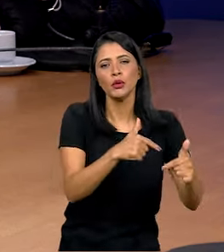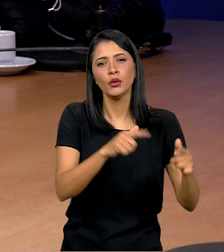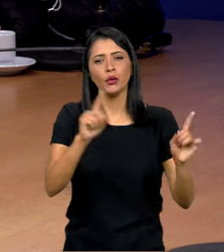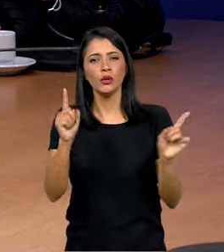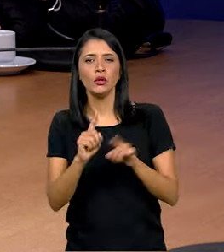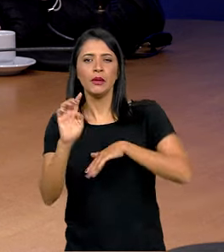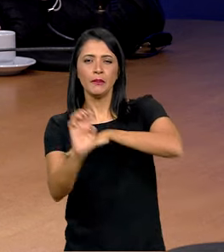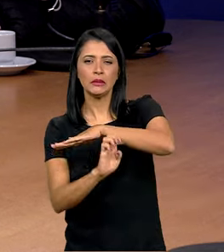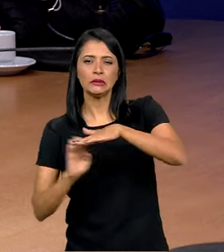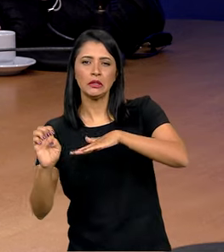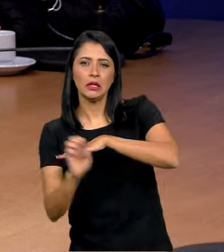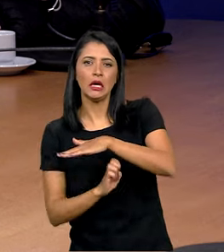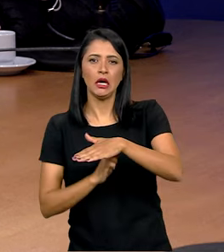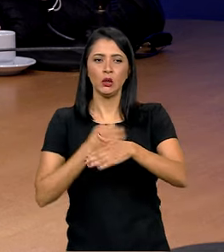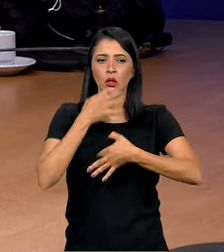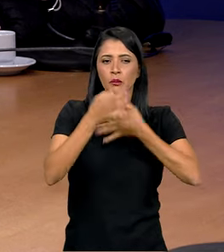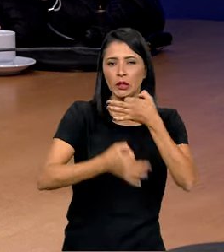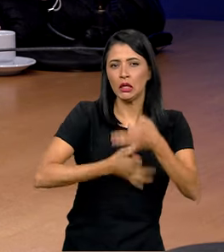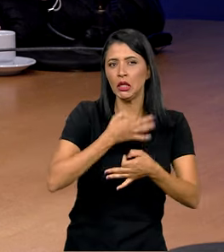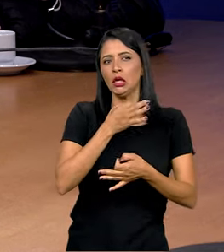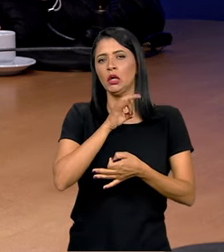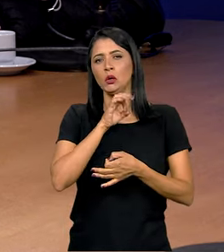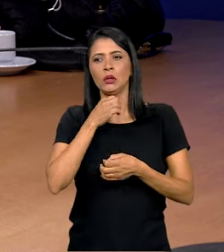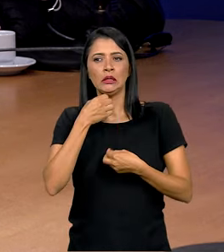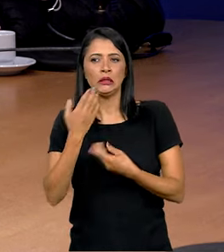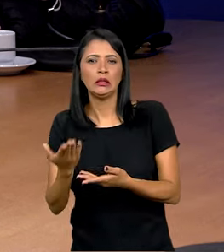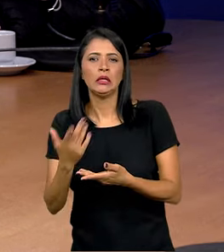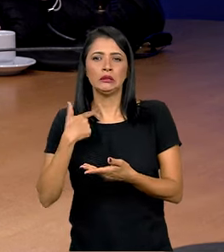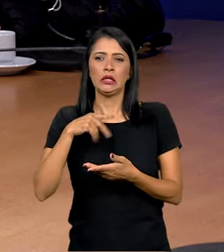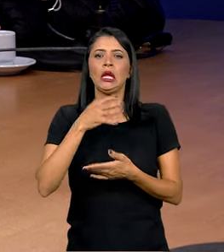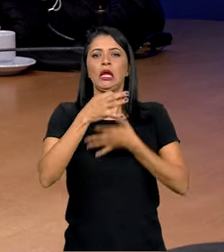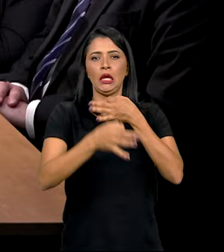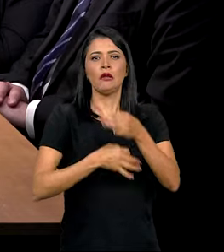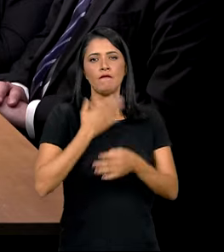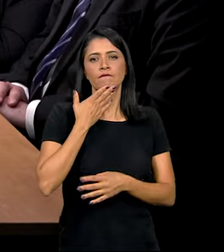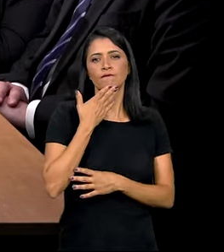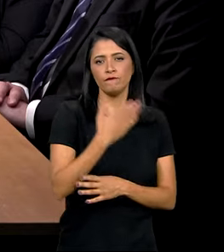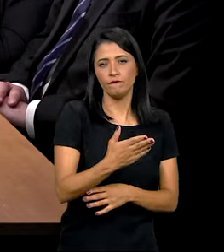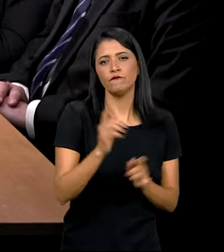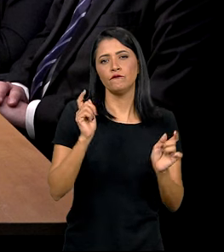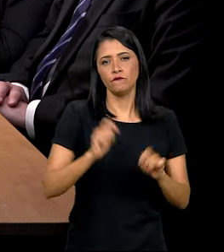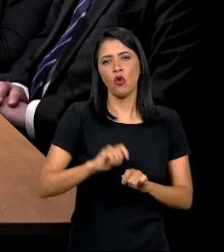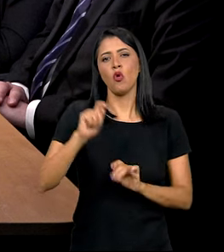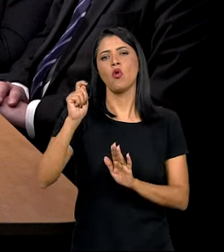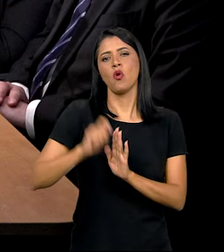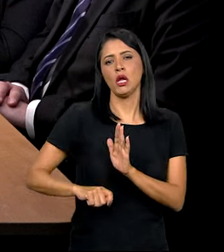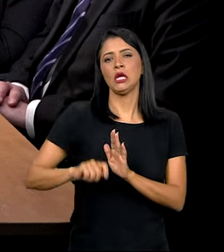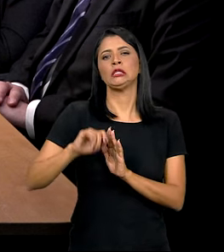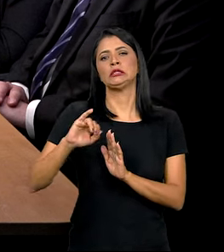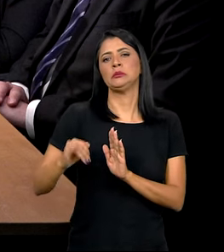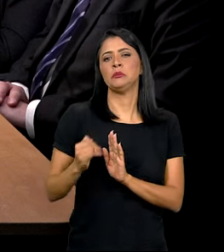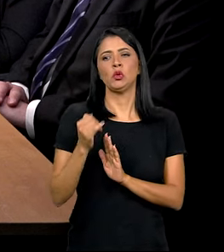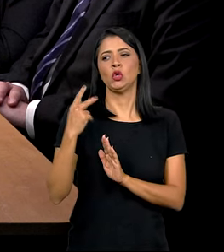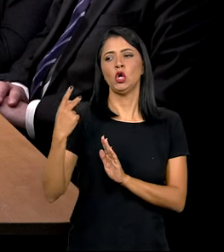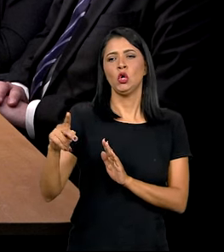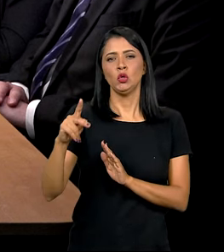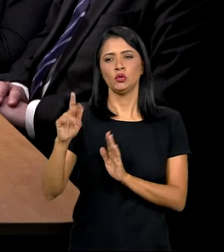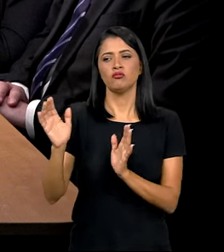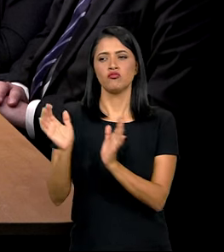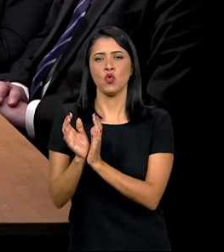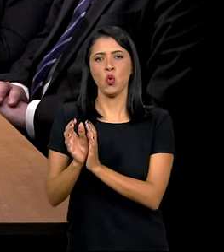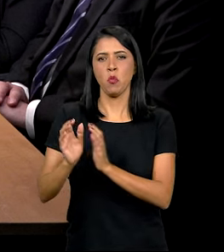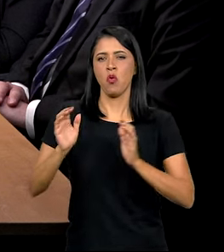os trabalhadores pequenos empresários os formadores de opinião tem um posicionamento favorável né esse imposto sobre